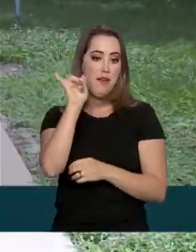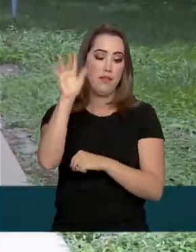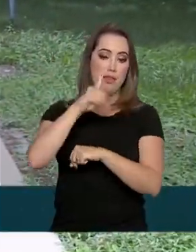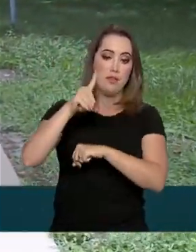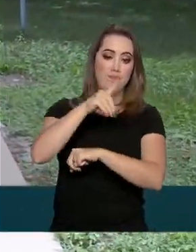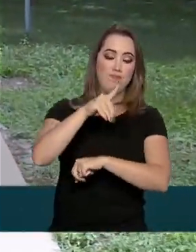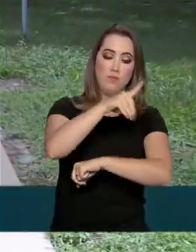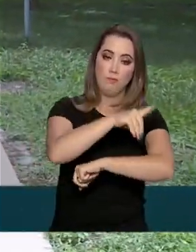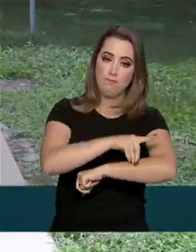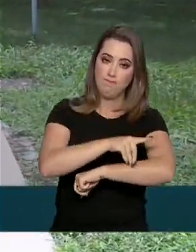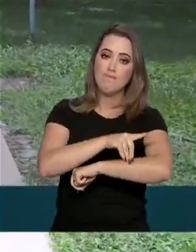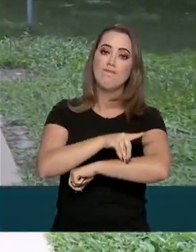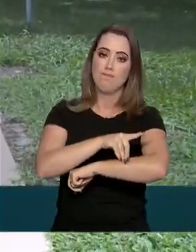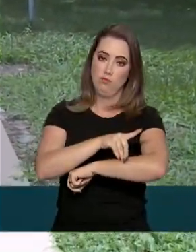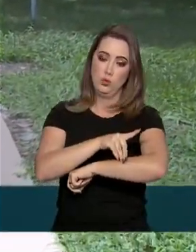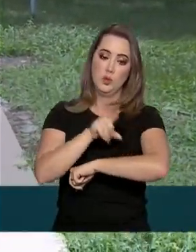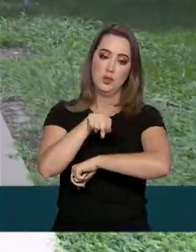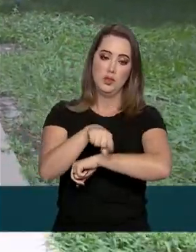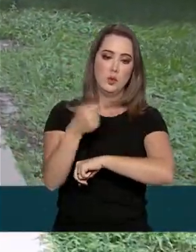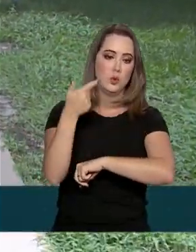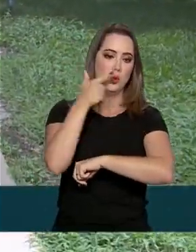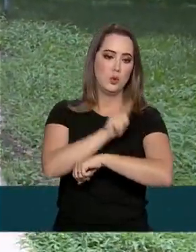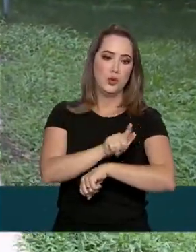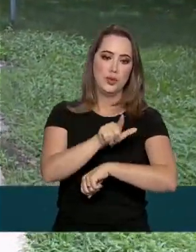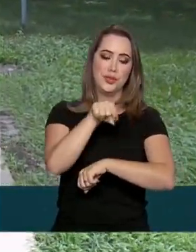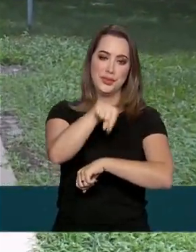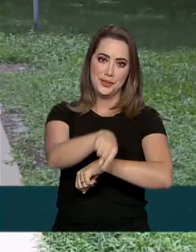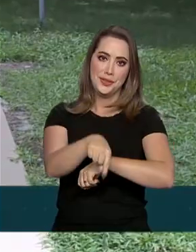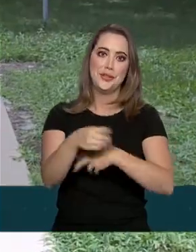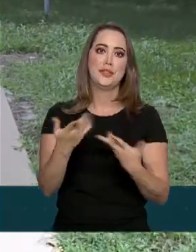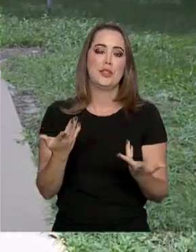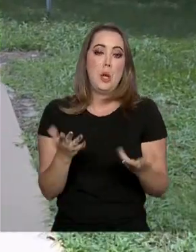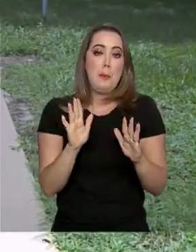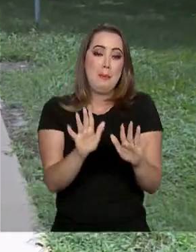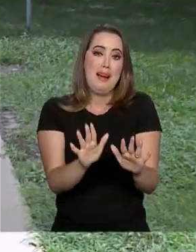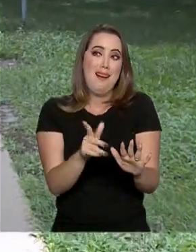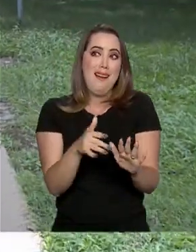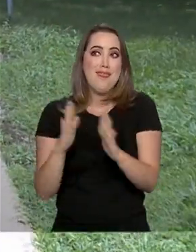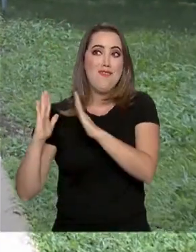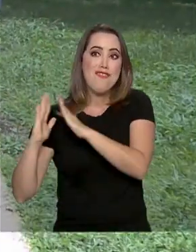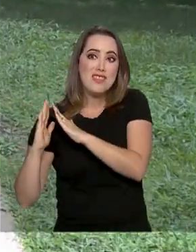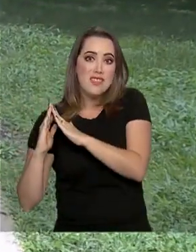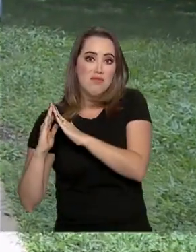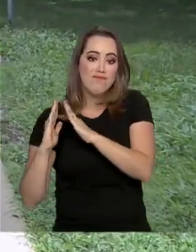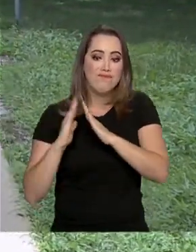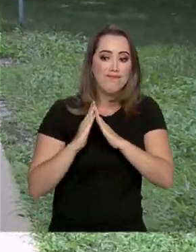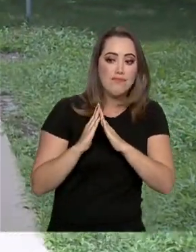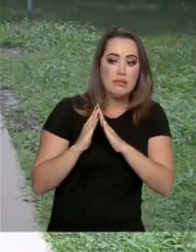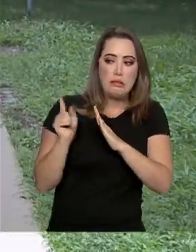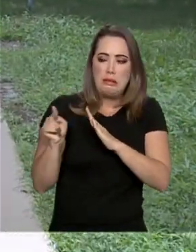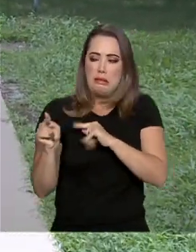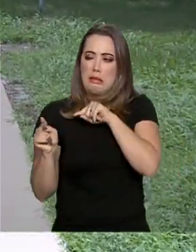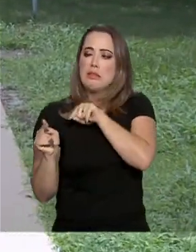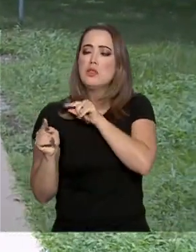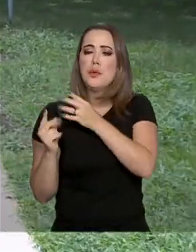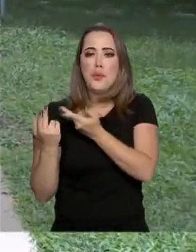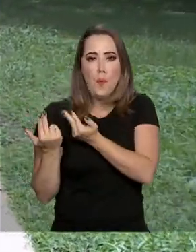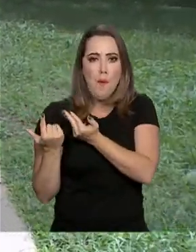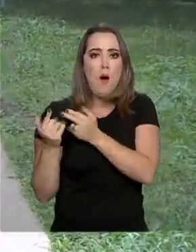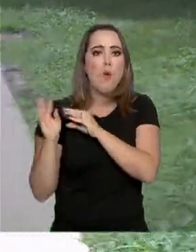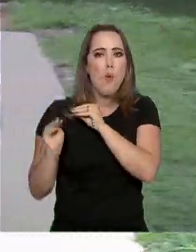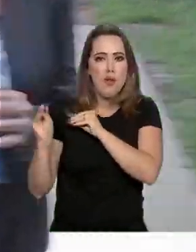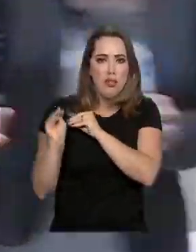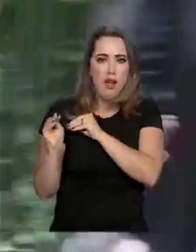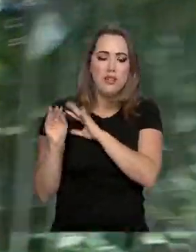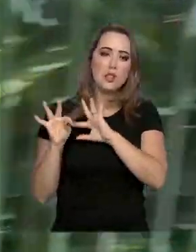aegypti, o mosquito transmissor da dengue, não consiga se criar aqui. Mas se o vizinho não toma os mesmos cuidados, toda a